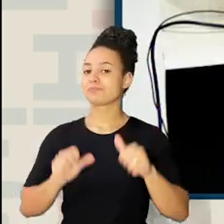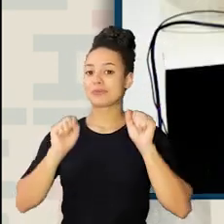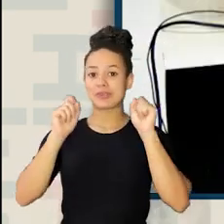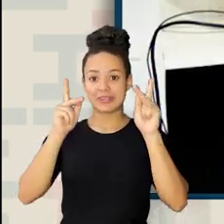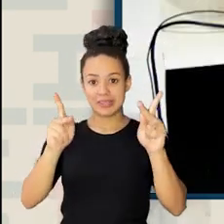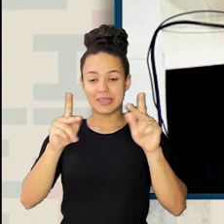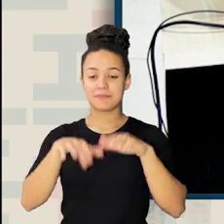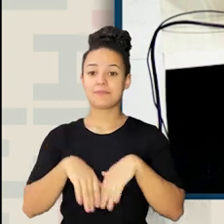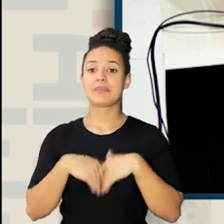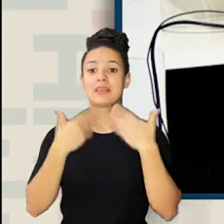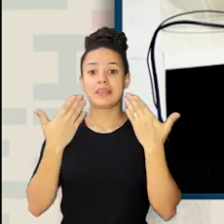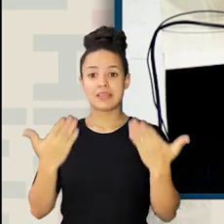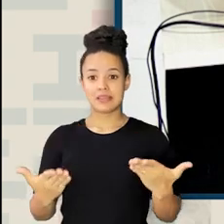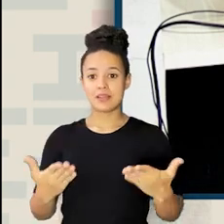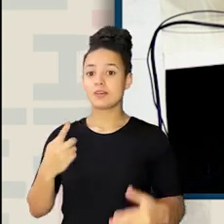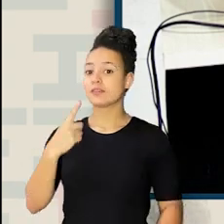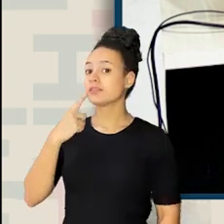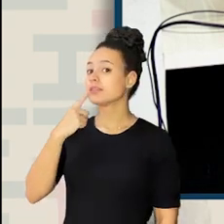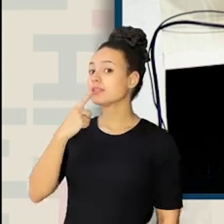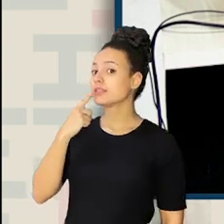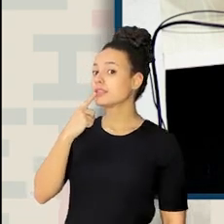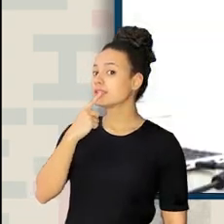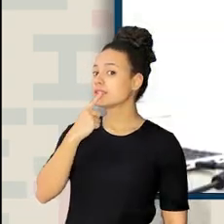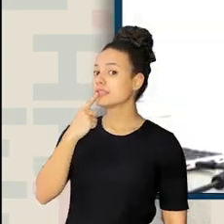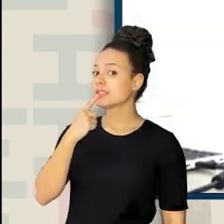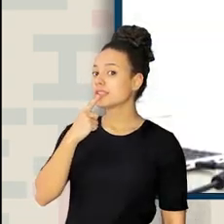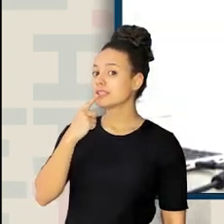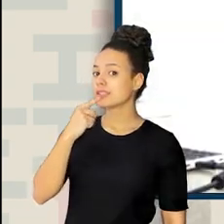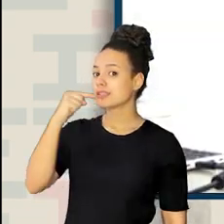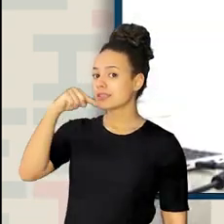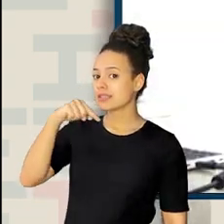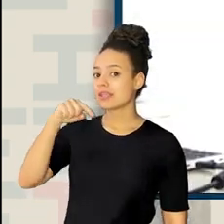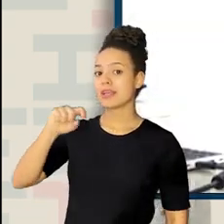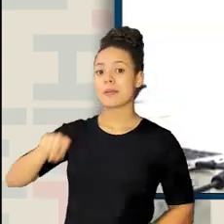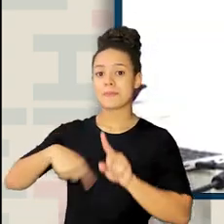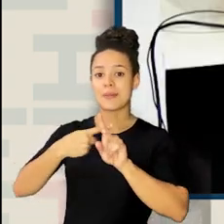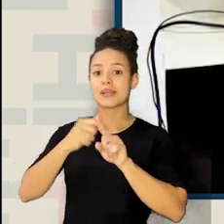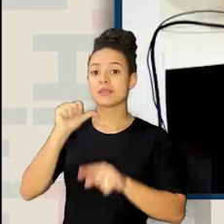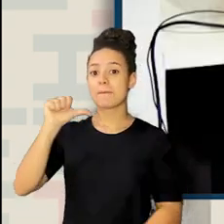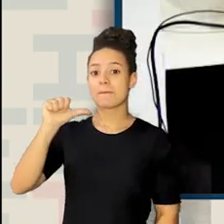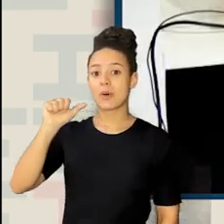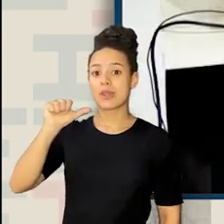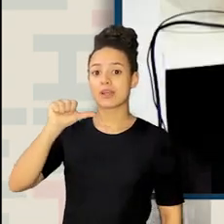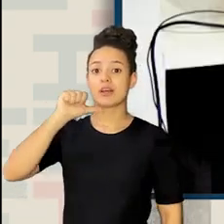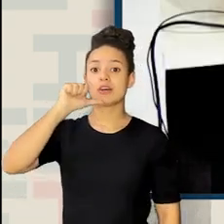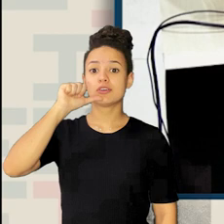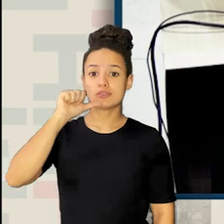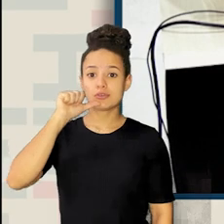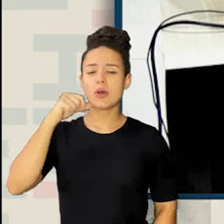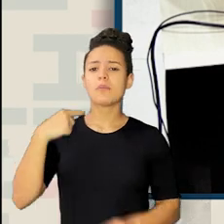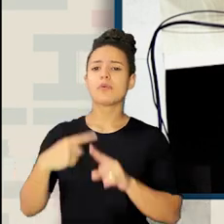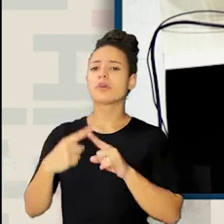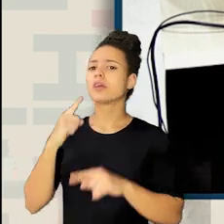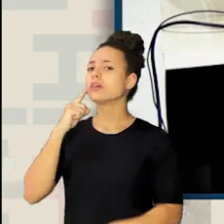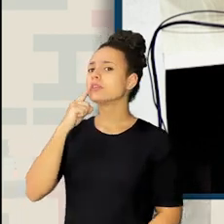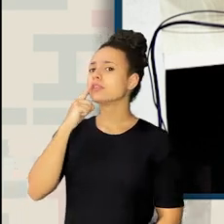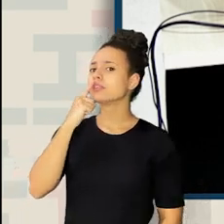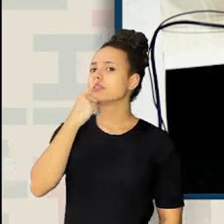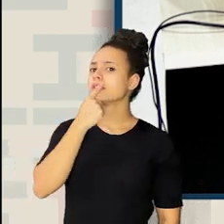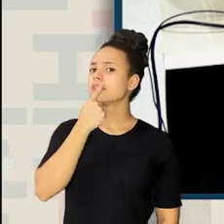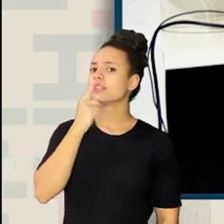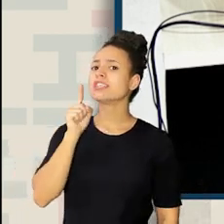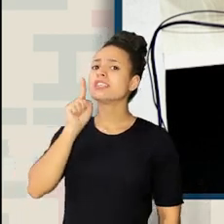Beleza. Então, gente, lábio inferior e polegar. É interessante porque o lábio superior, ele